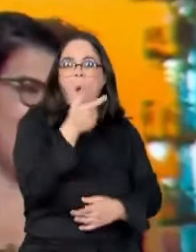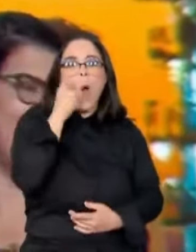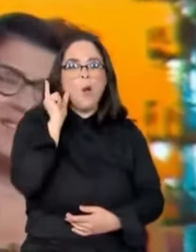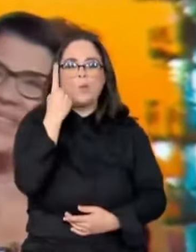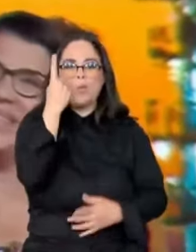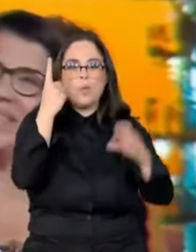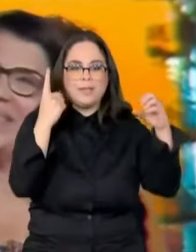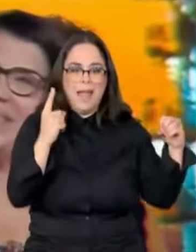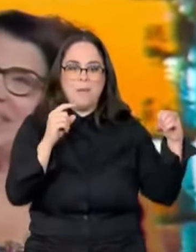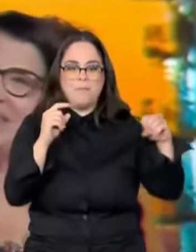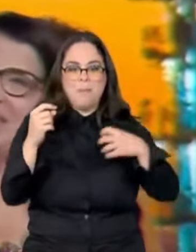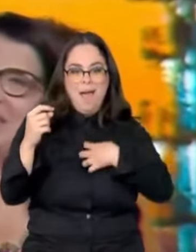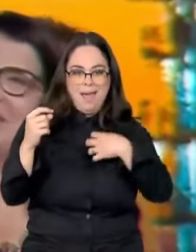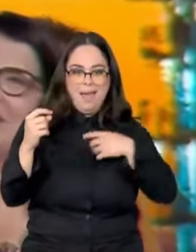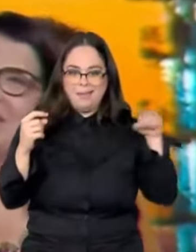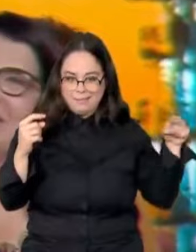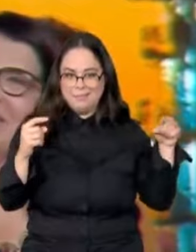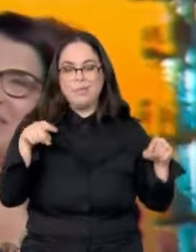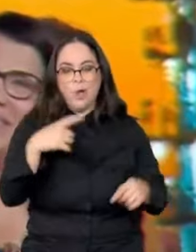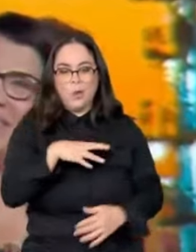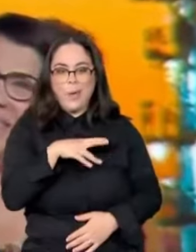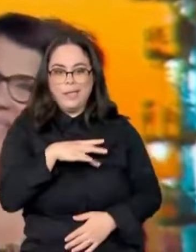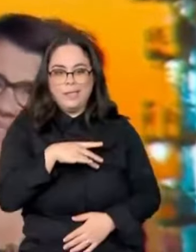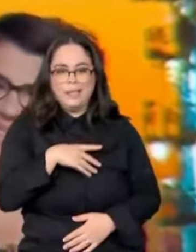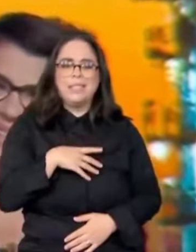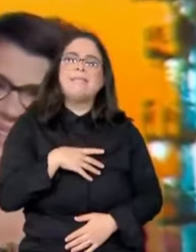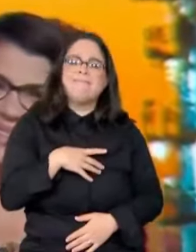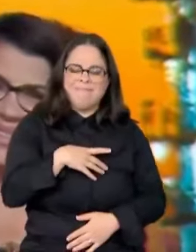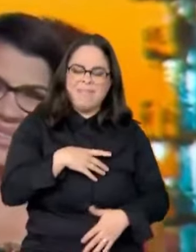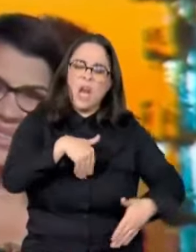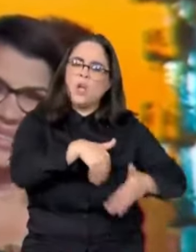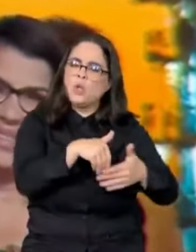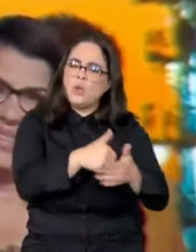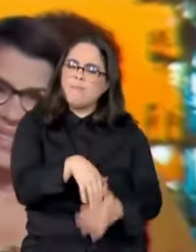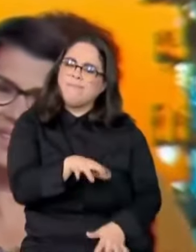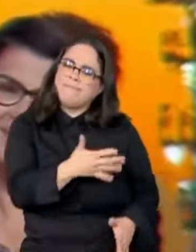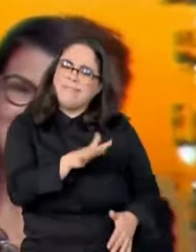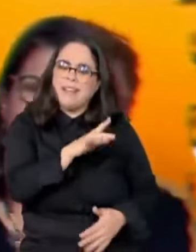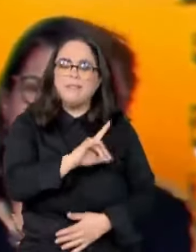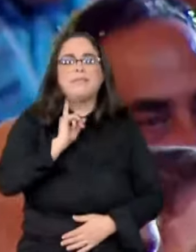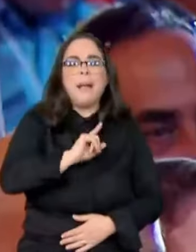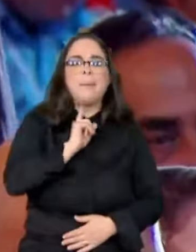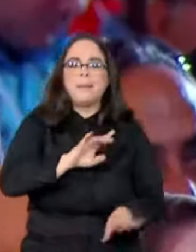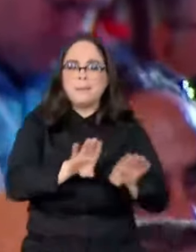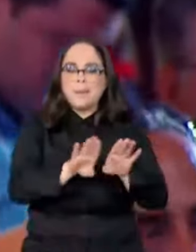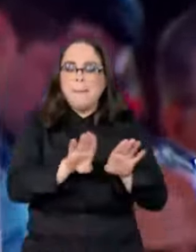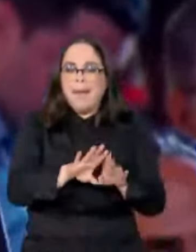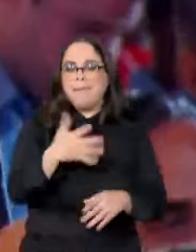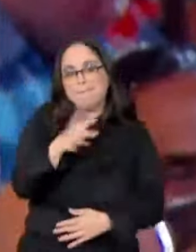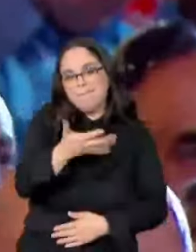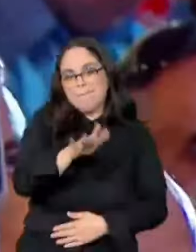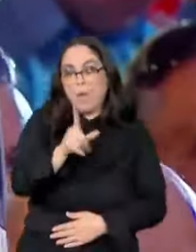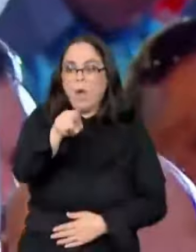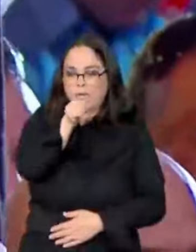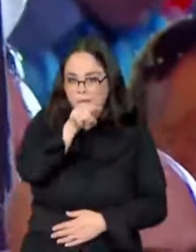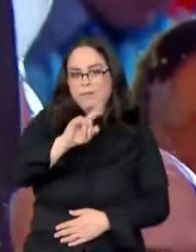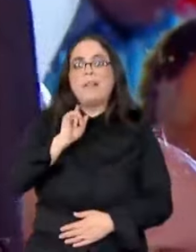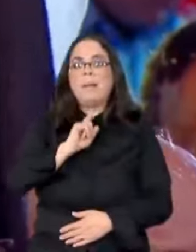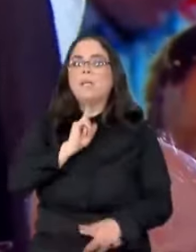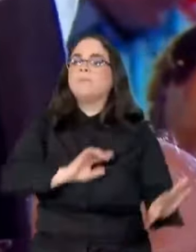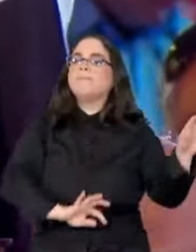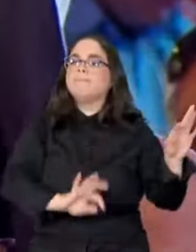1-0 do Bahia. Um jogo bem chifrinho. Então o Flamengo ganhou ontem. É o seguinte, o Flamengo se prepare,